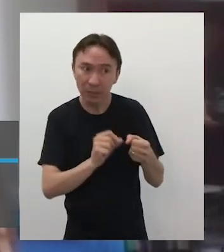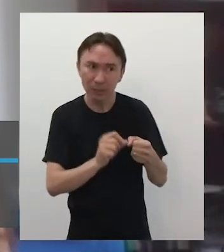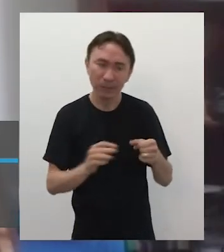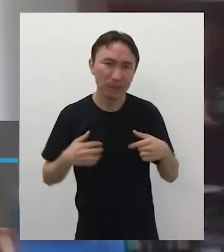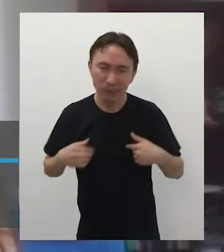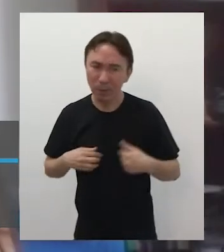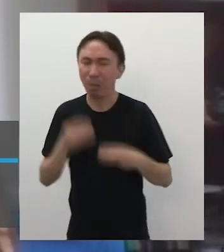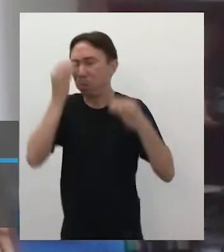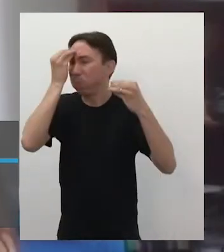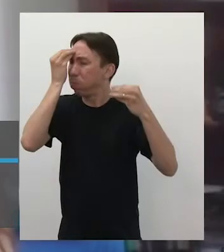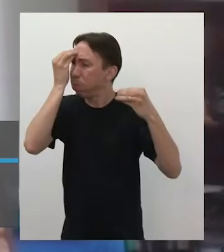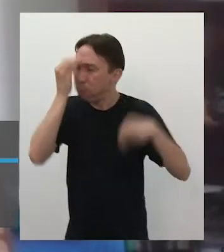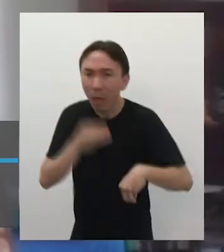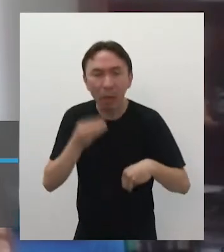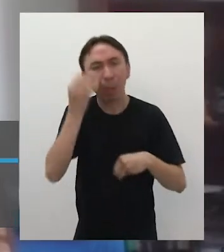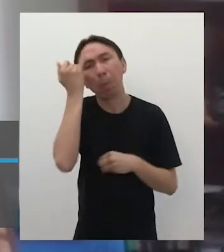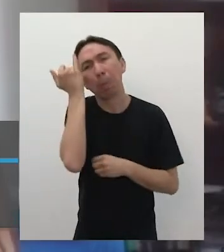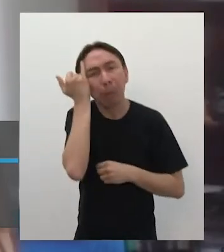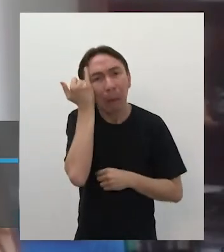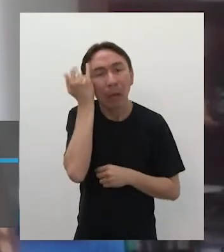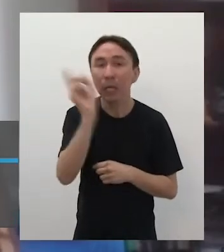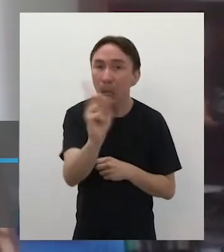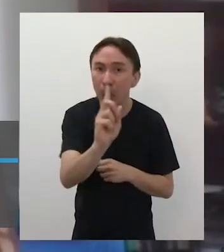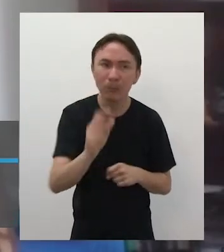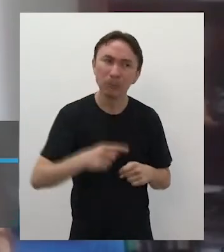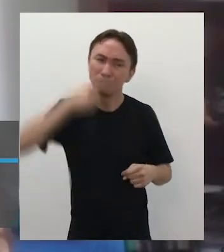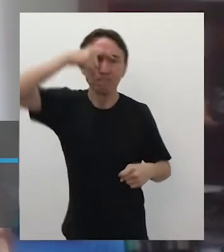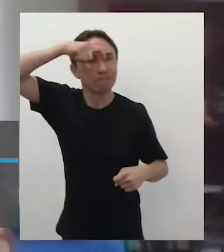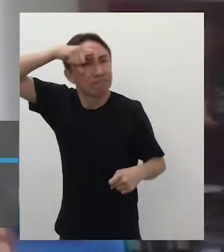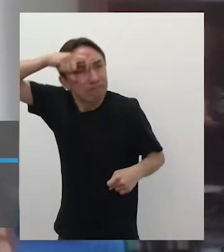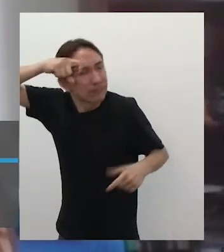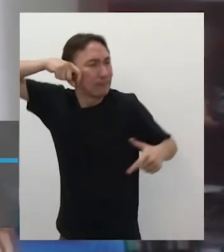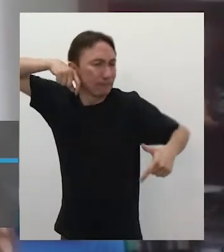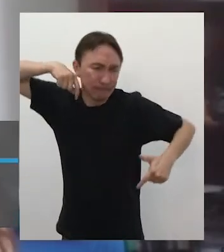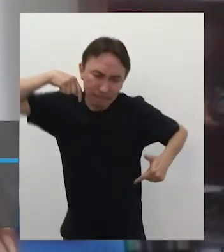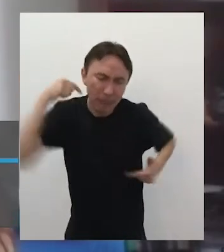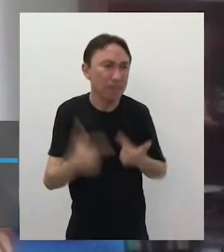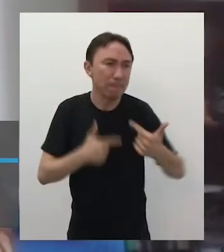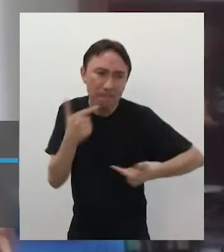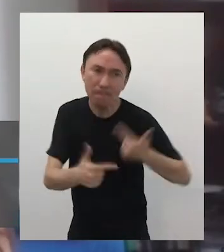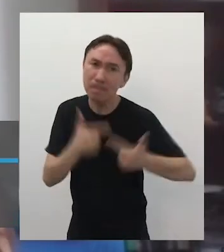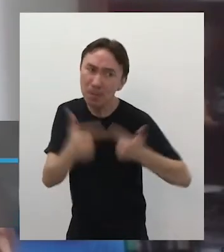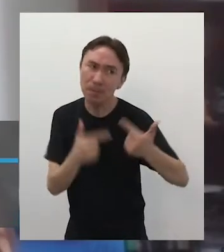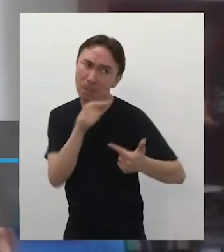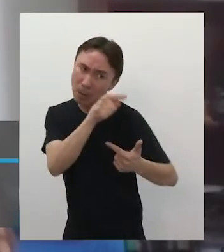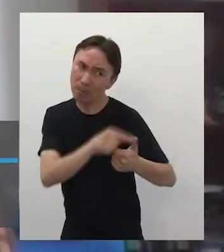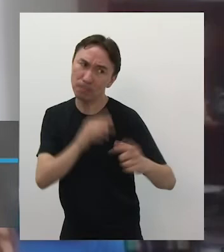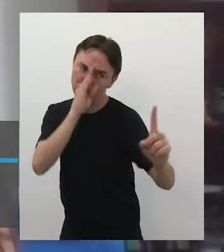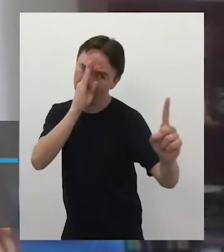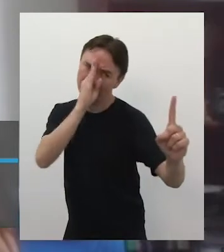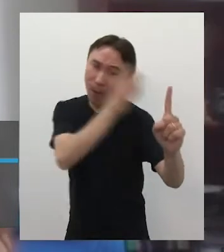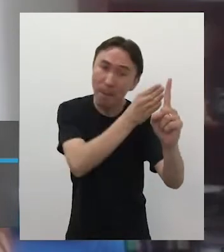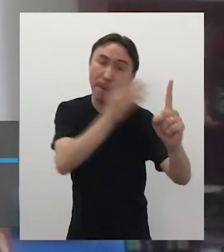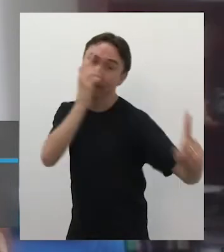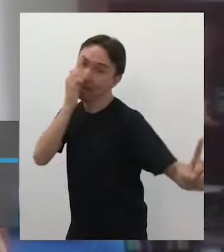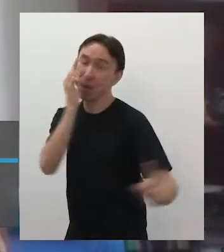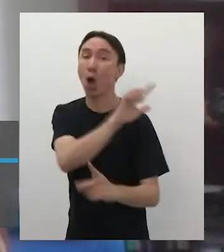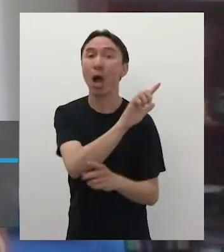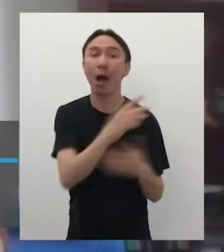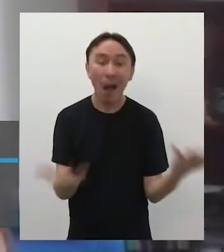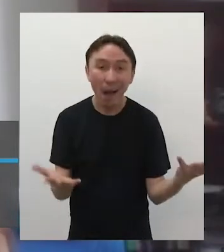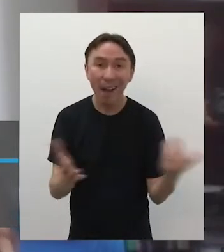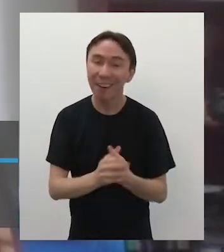desafiar também, né? A buscar o melhor, atingir aquele objetivo. Então, eu tenho uma tarefa para fazer, se eu uso a